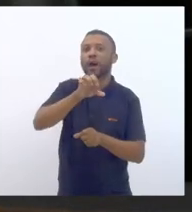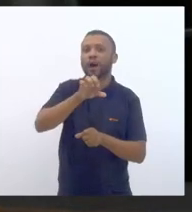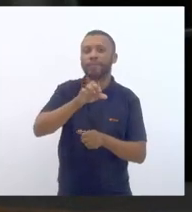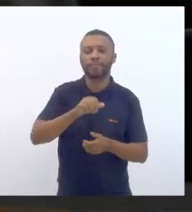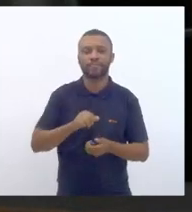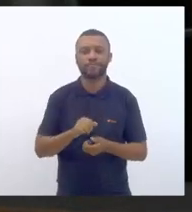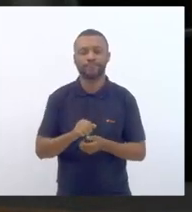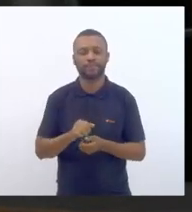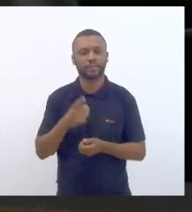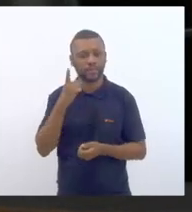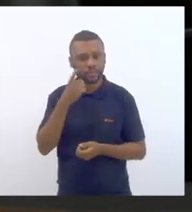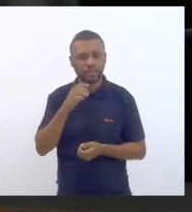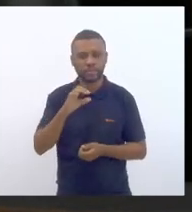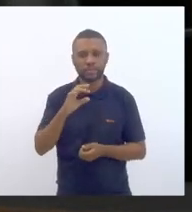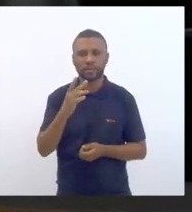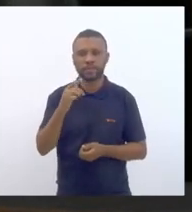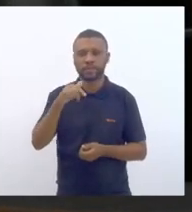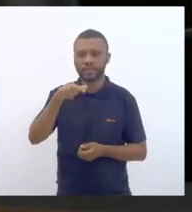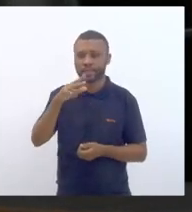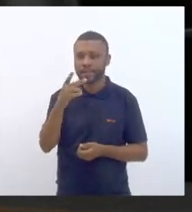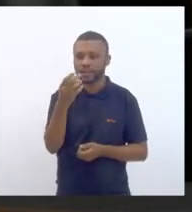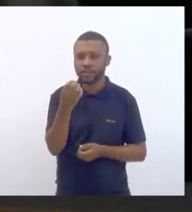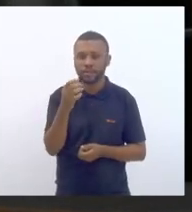Deputado Chiquinho da Mangueira.